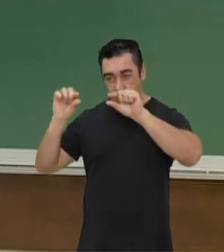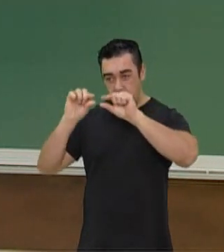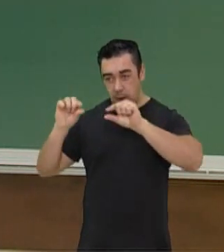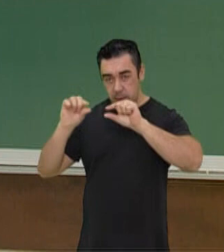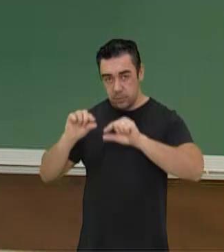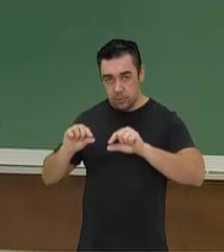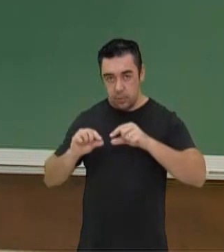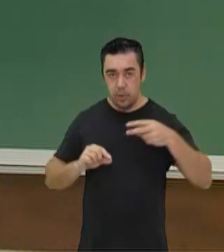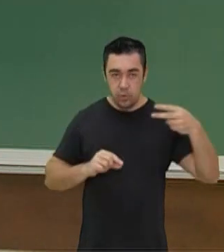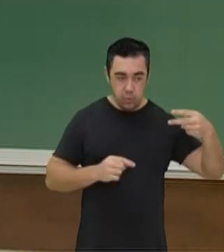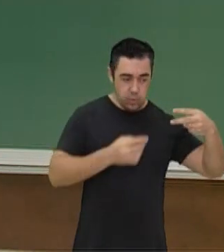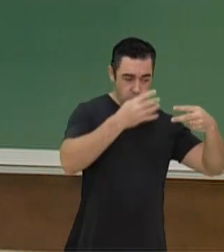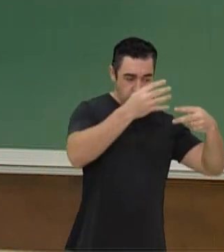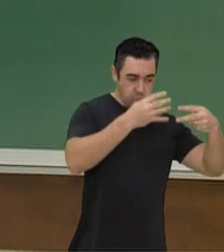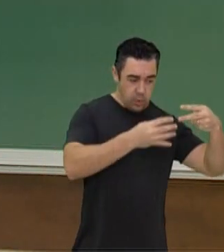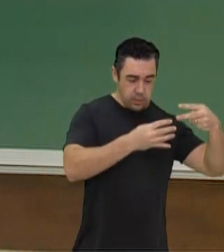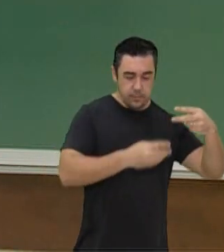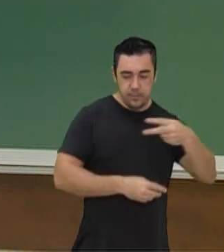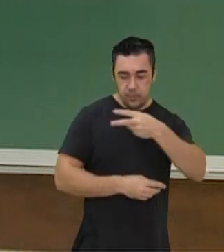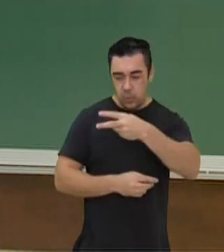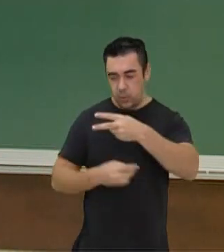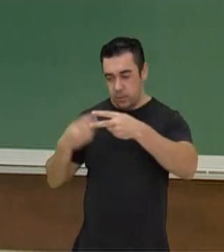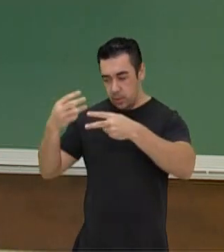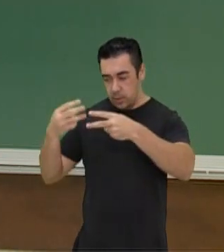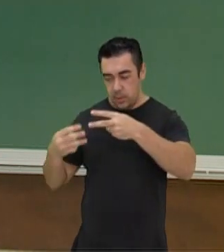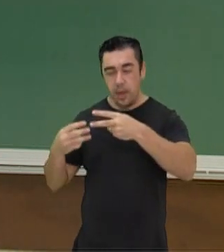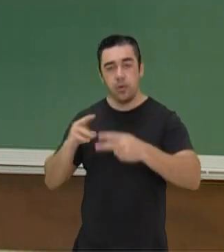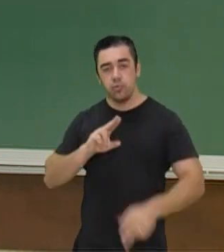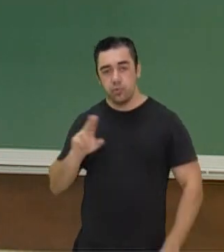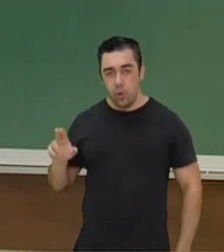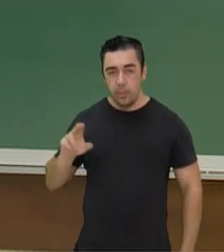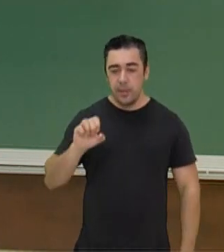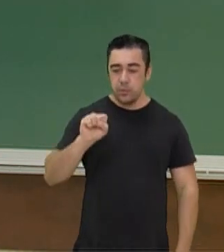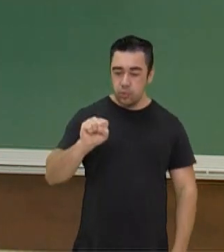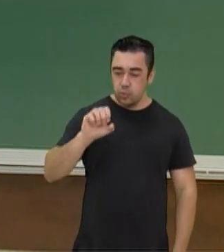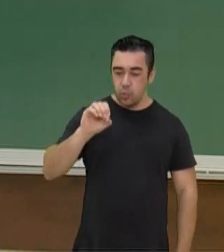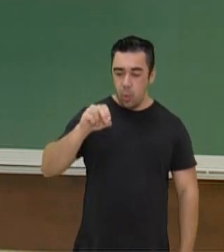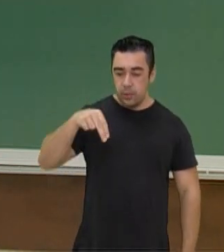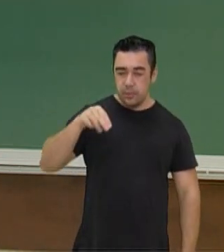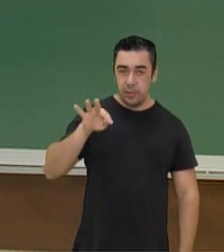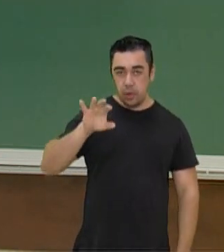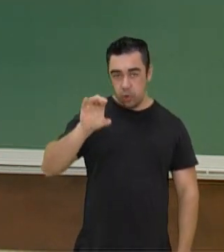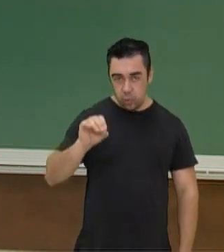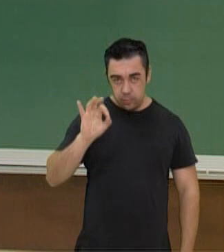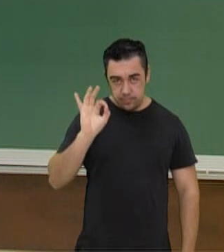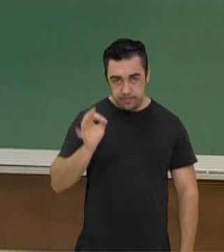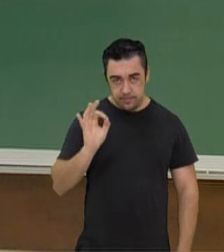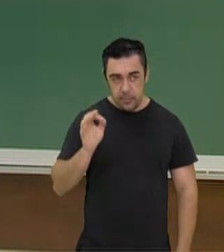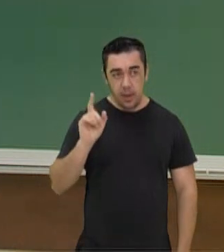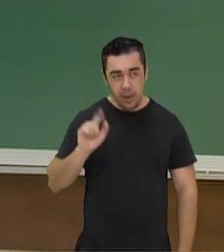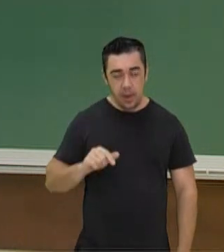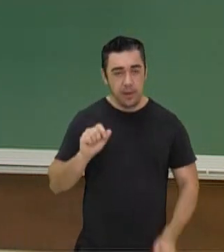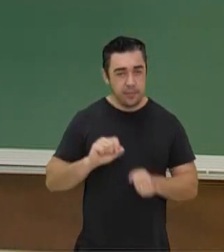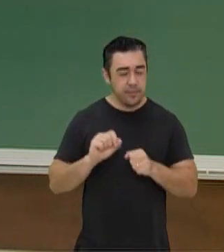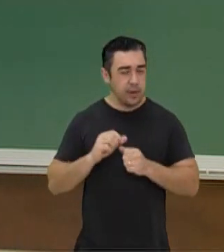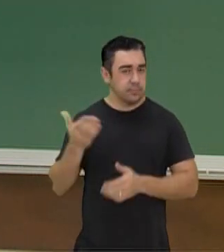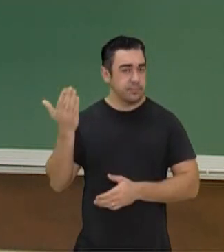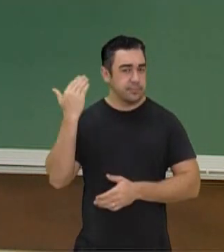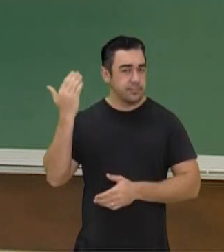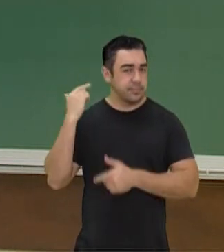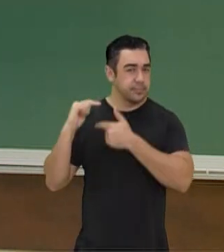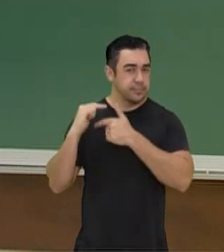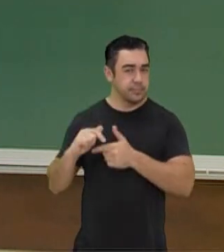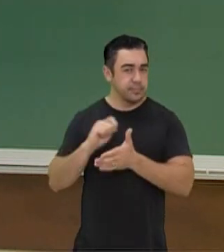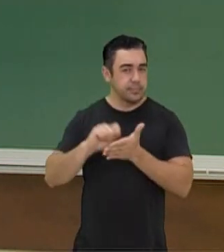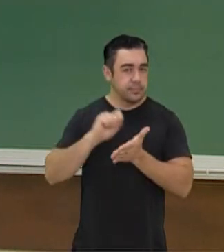assim, 2 quartetos e 2 tercetos, vai ser chamado de soneto, muito trabalhado pelos clássicos.